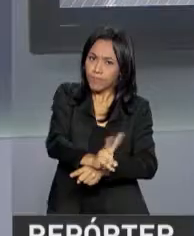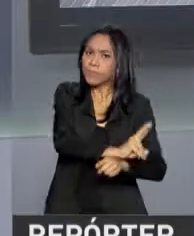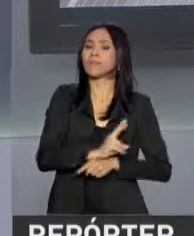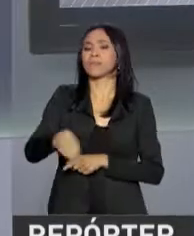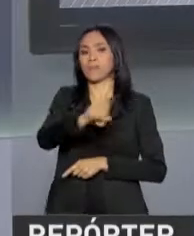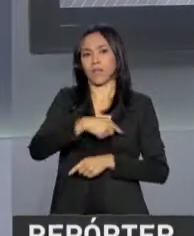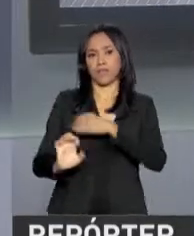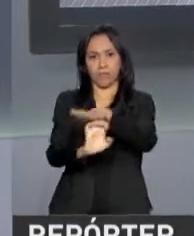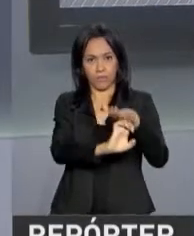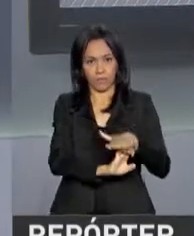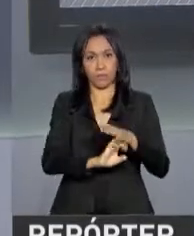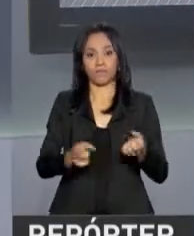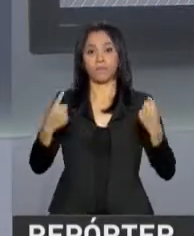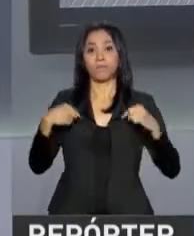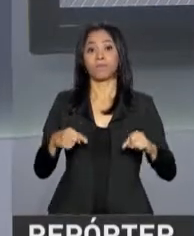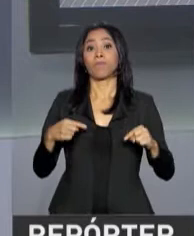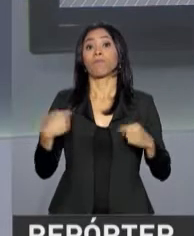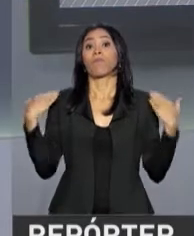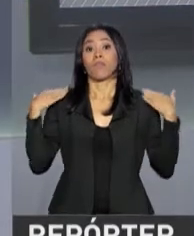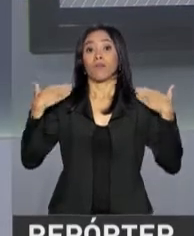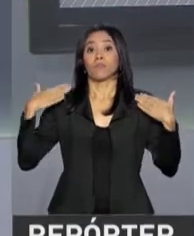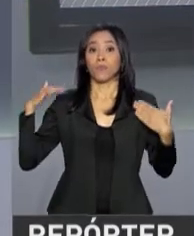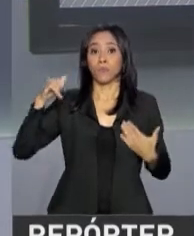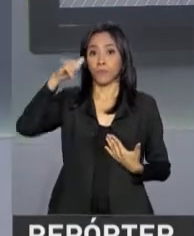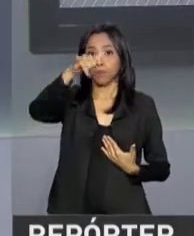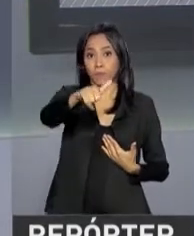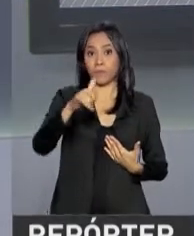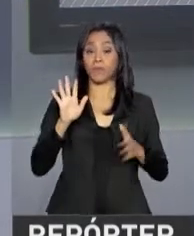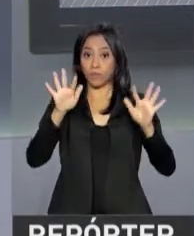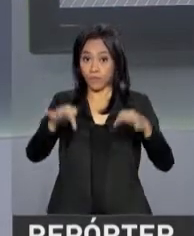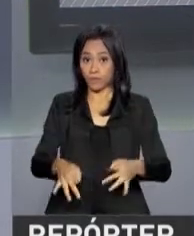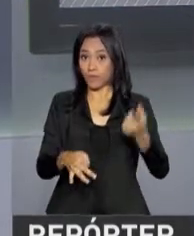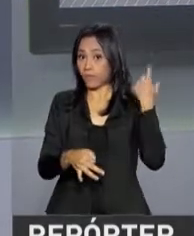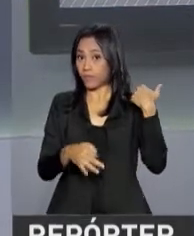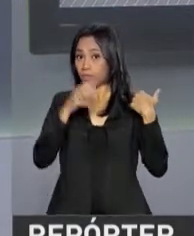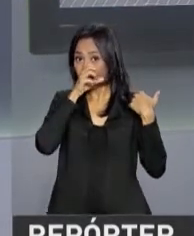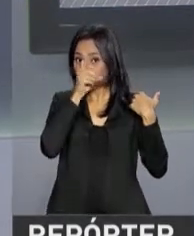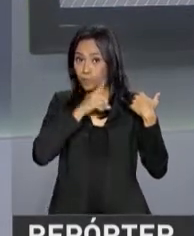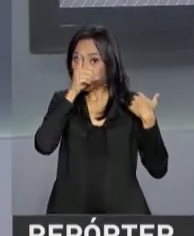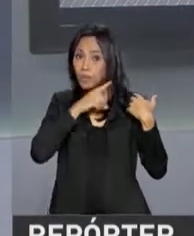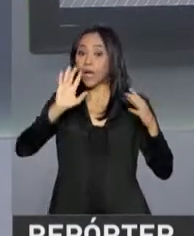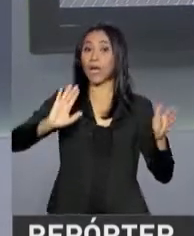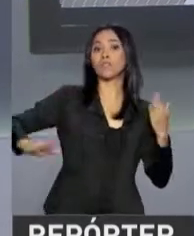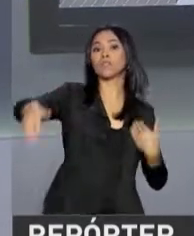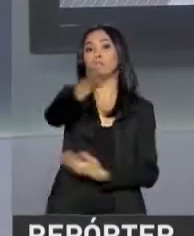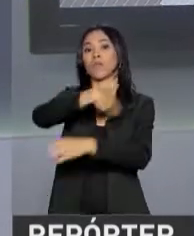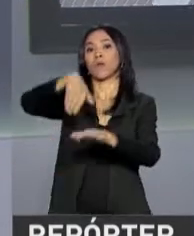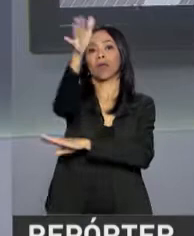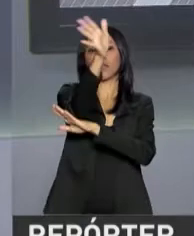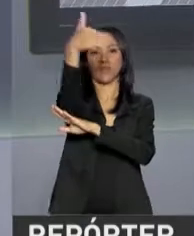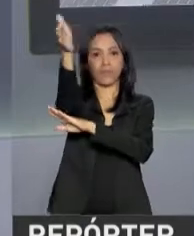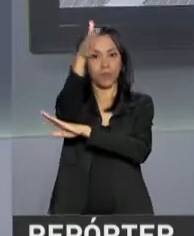a força aérea brasileira foi responsável no fim mana pela substituição da bandeira nacional na praça dos três poderes